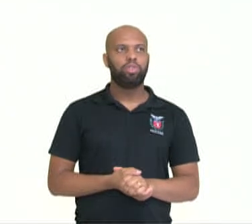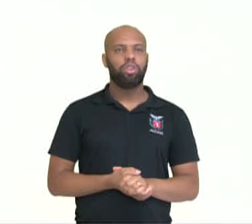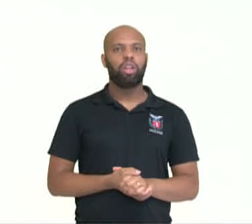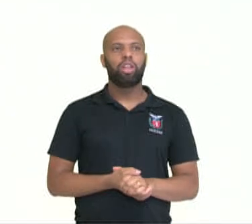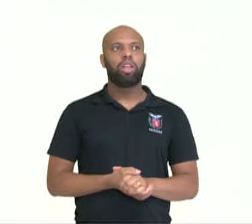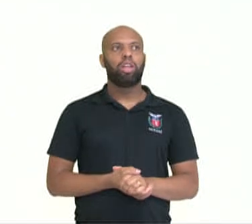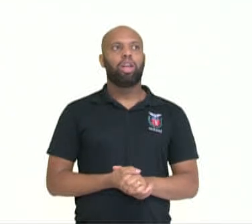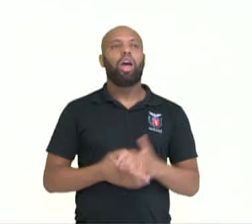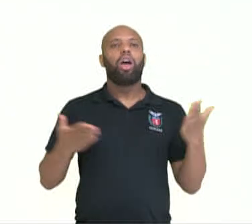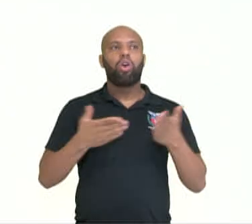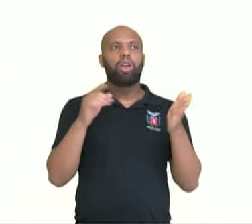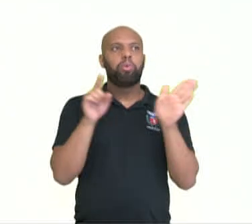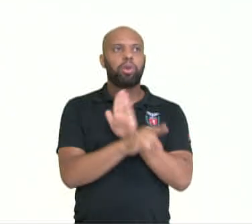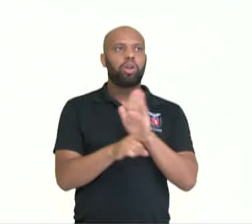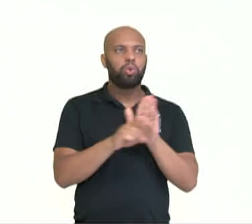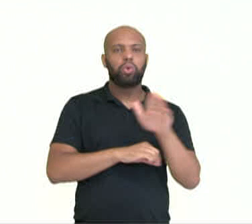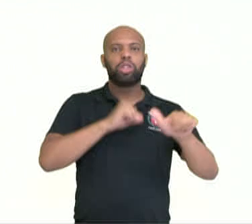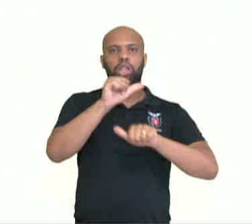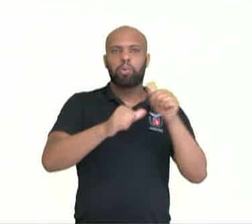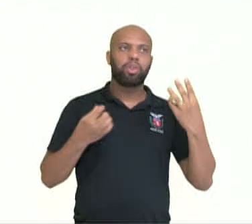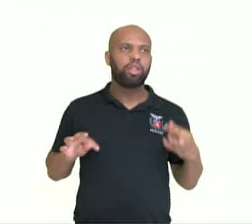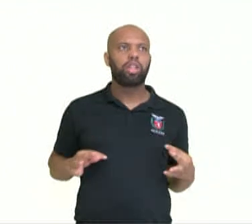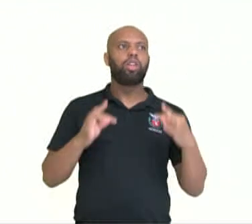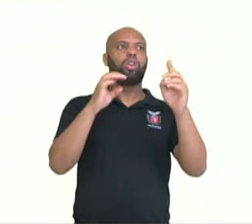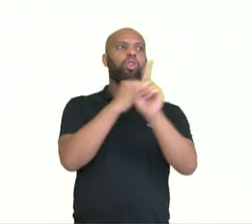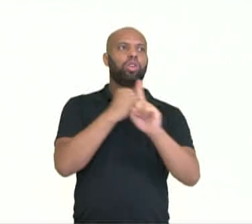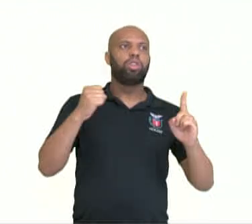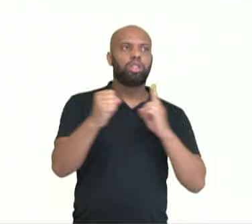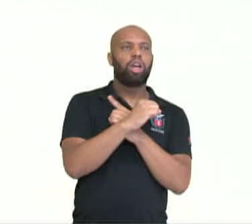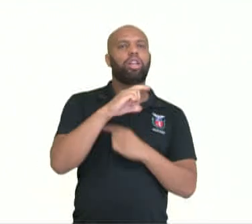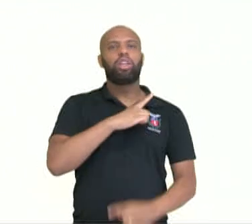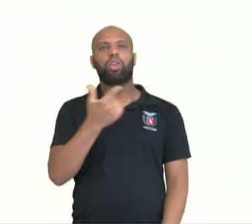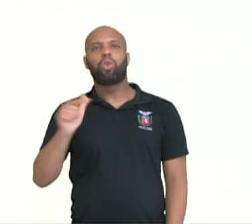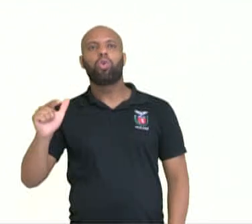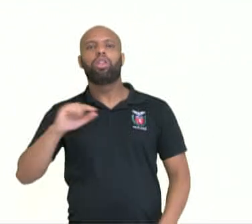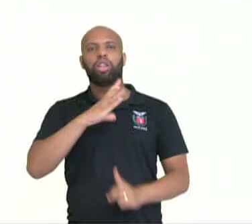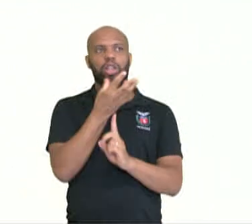aí, mudanças tecnológicas e sociais e outras artes